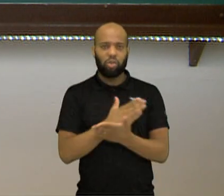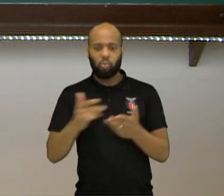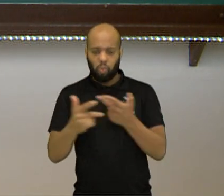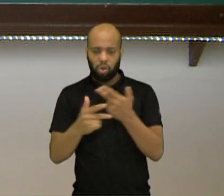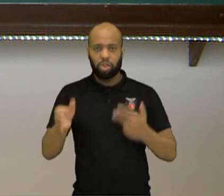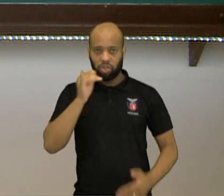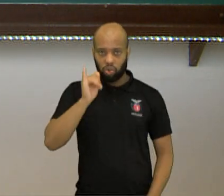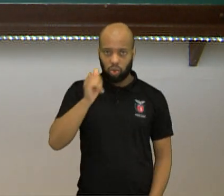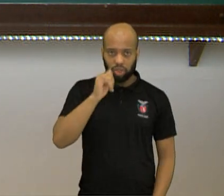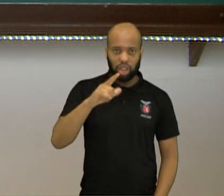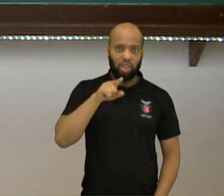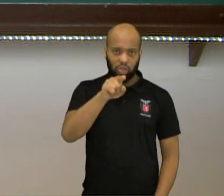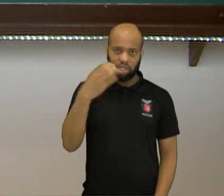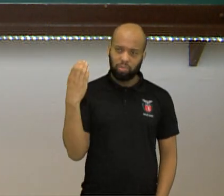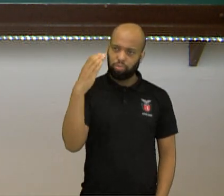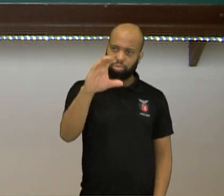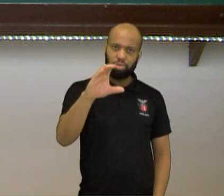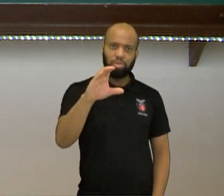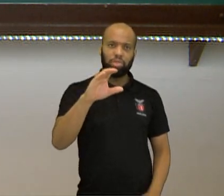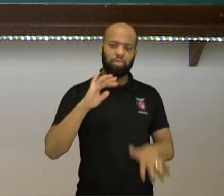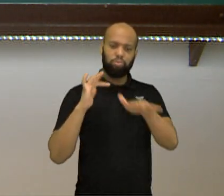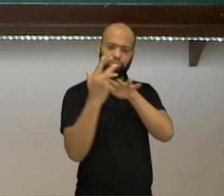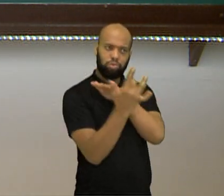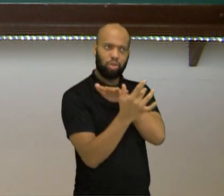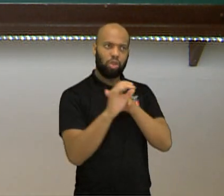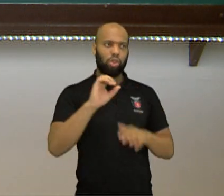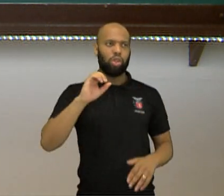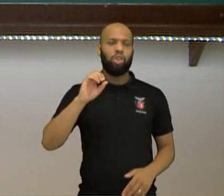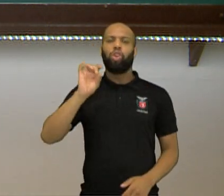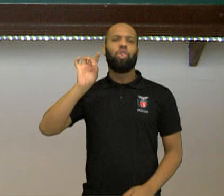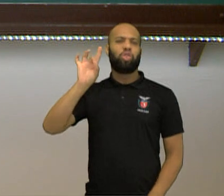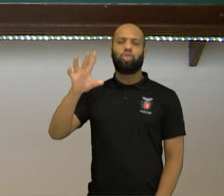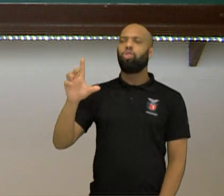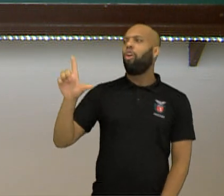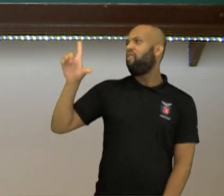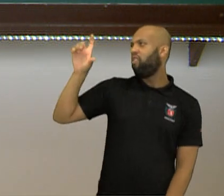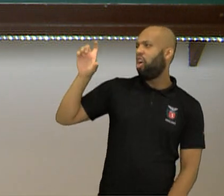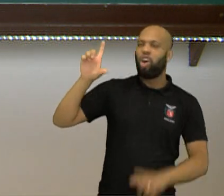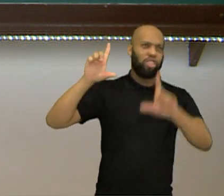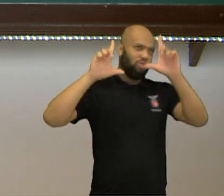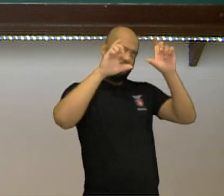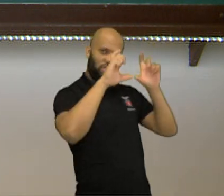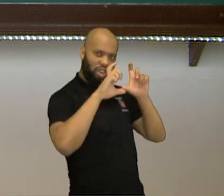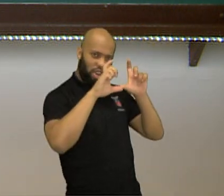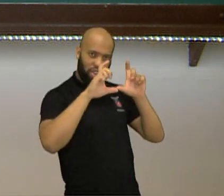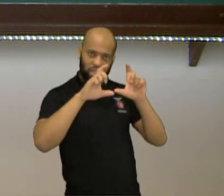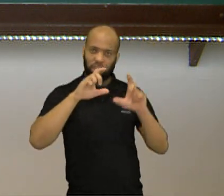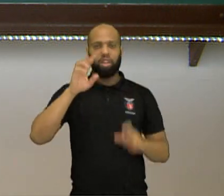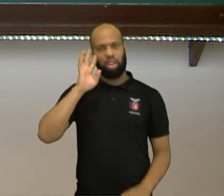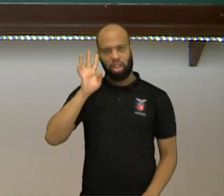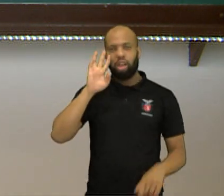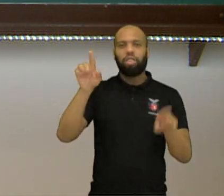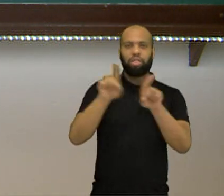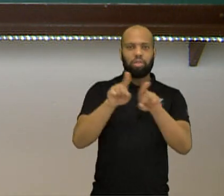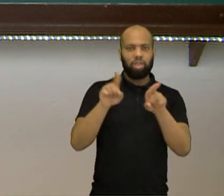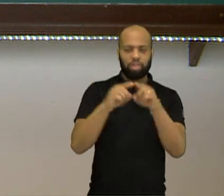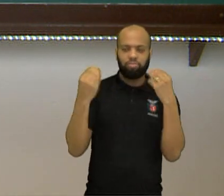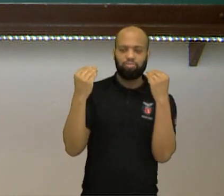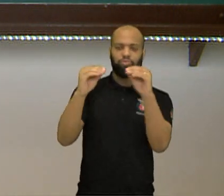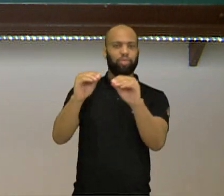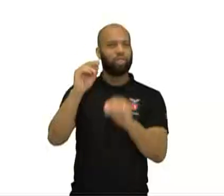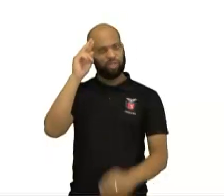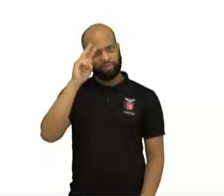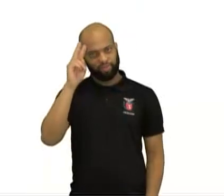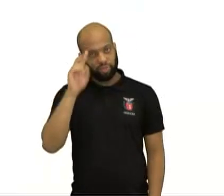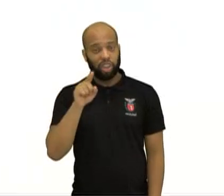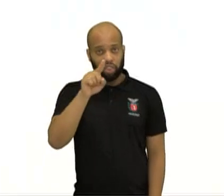costuma publicar nas redes sociais? Ou só tá lá, selfie, foto? É bacana, né? Você